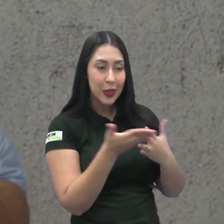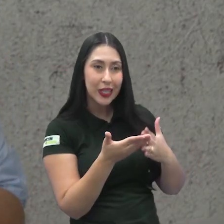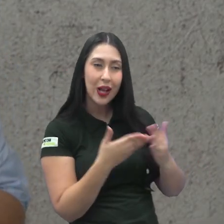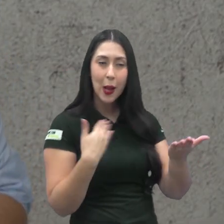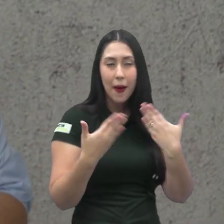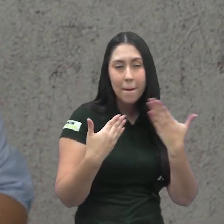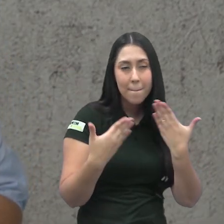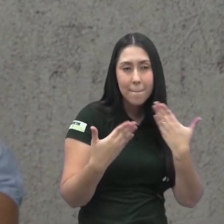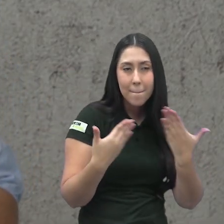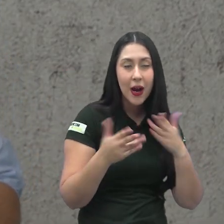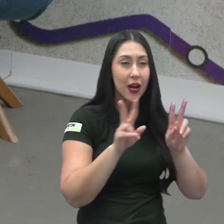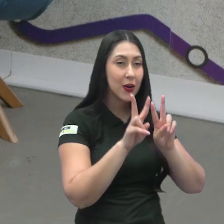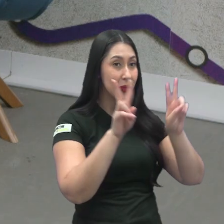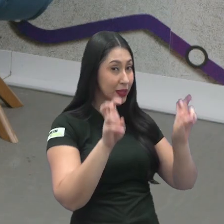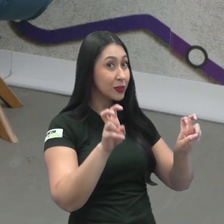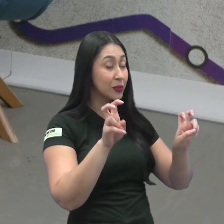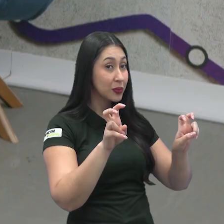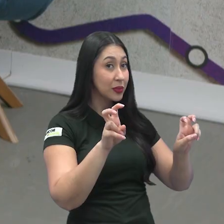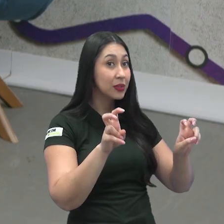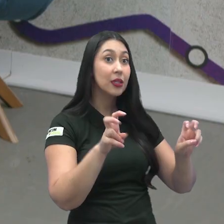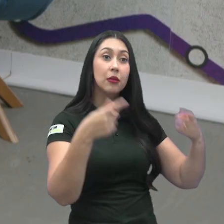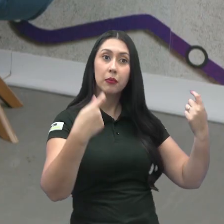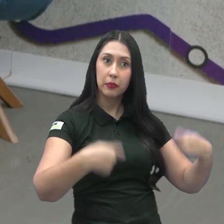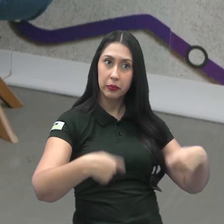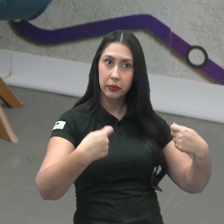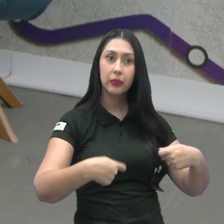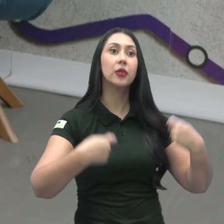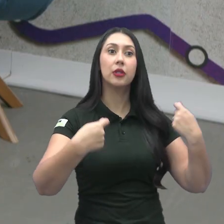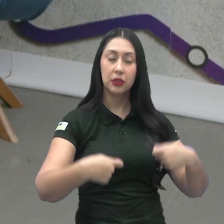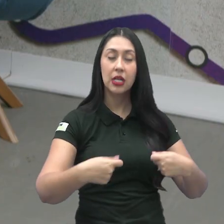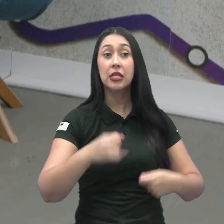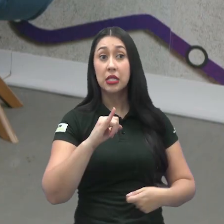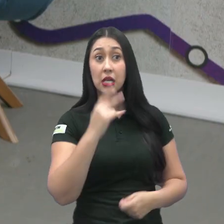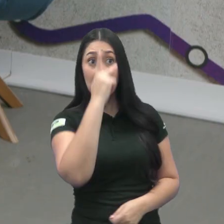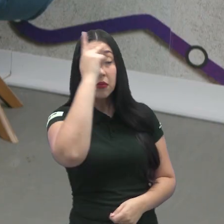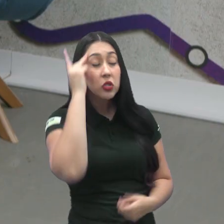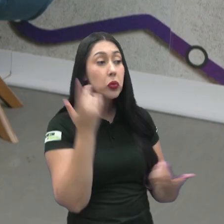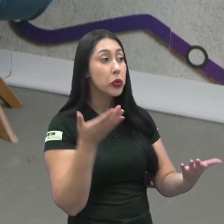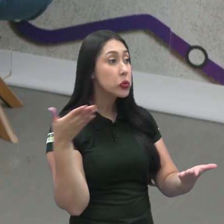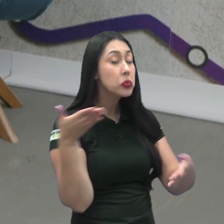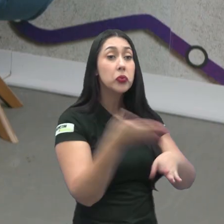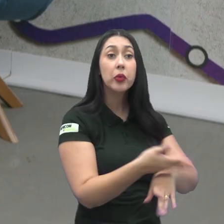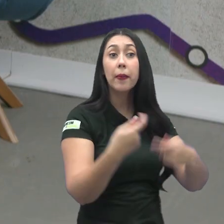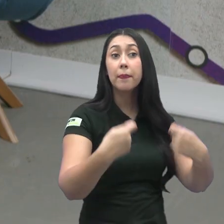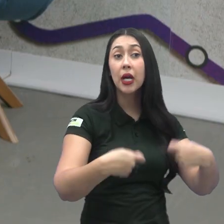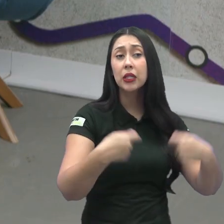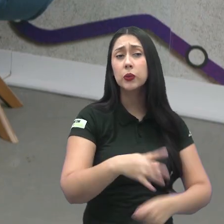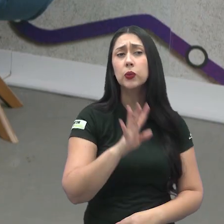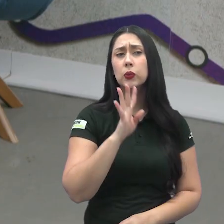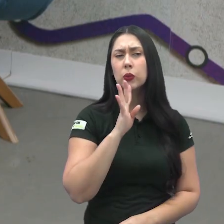hora do intervalo debatendo bastante esse assunto, que exige realmente, pessoa que quer seguir essa carreira, exige um